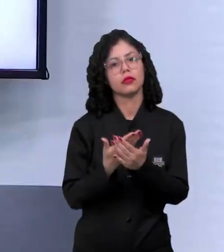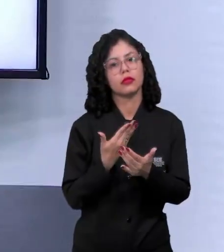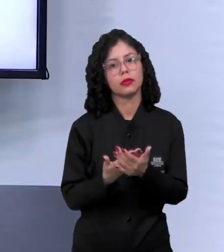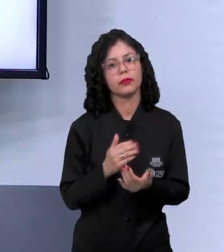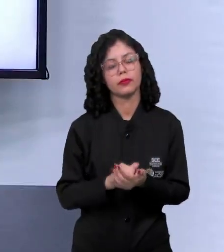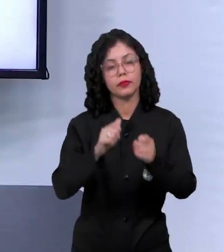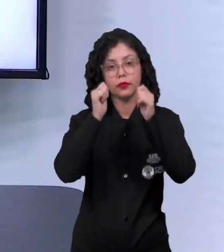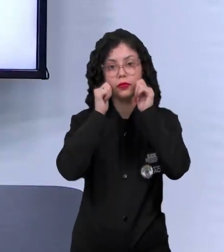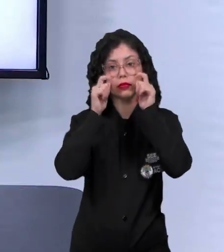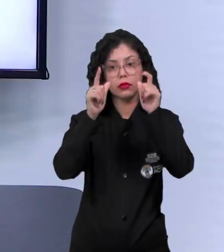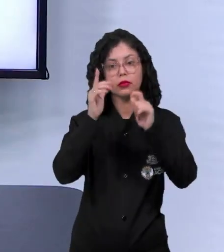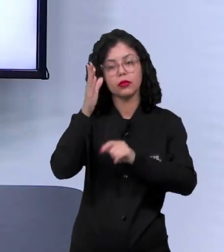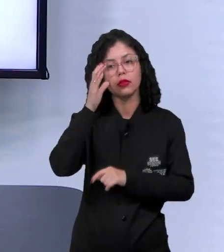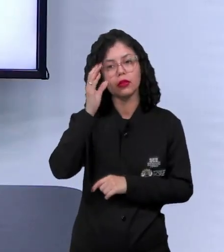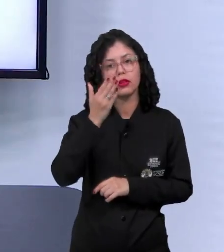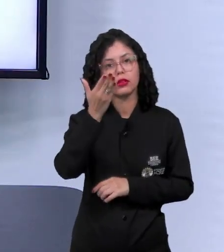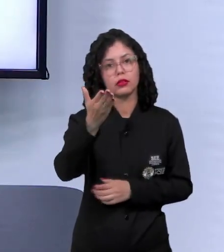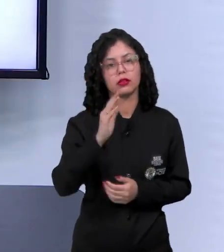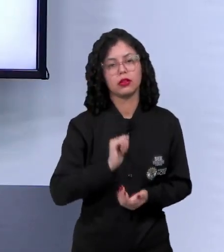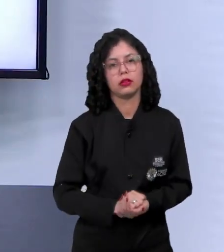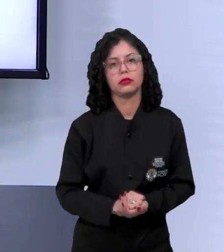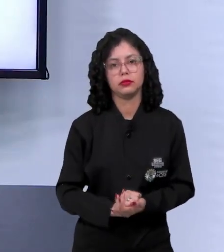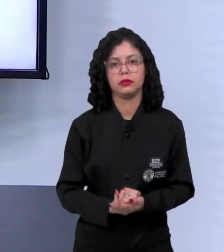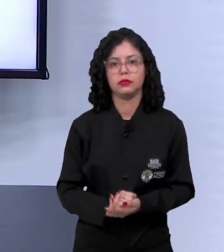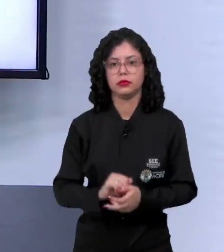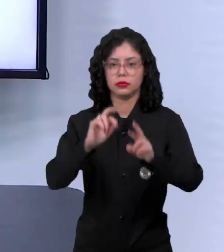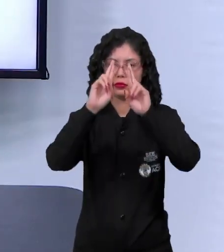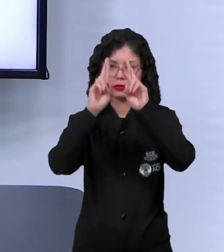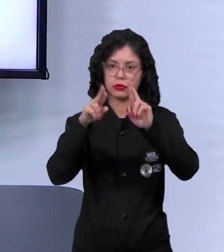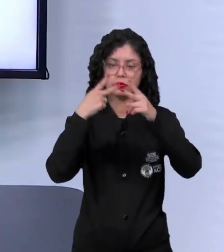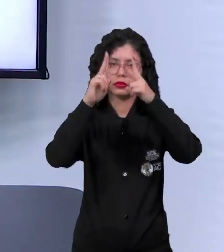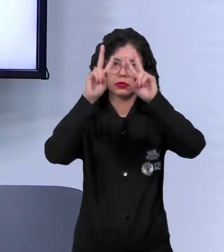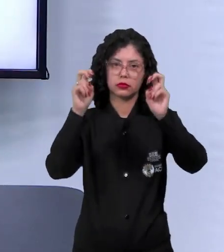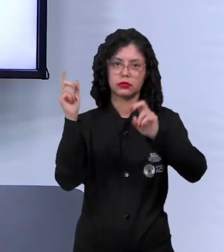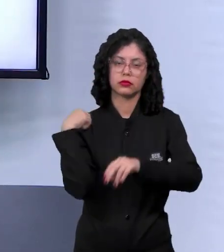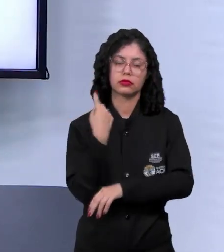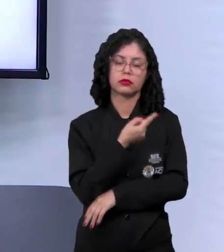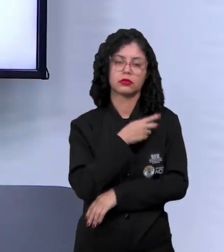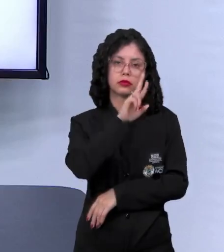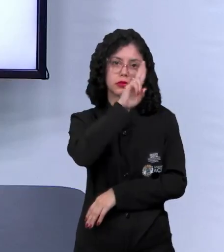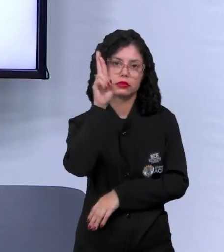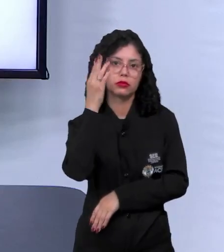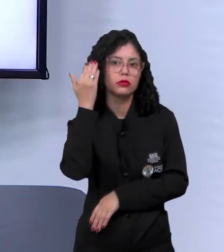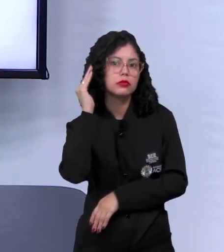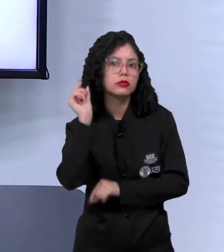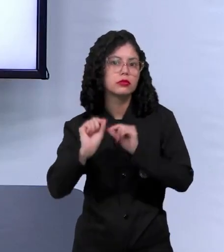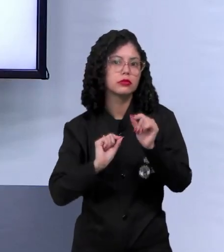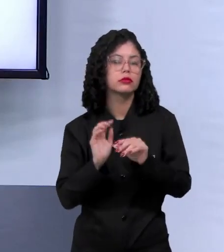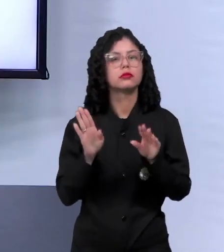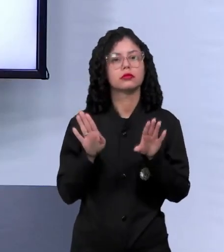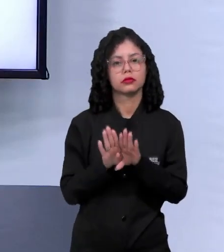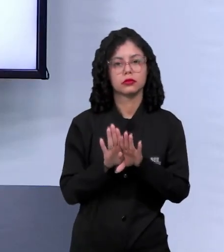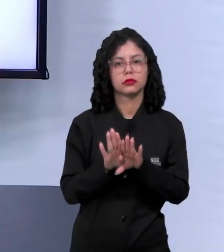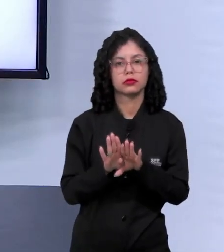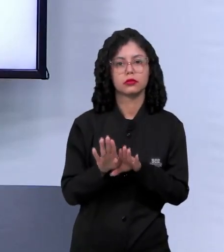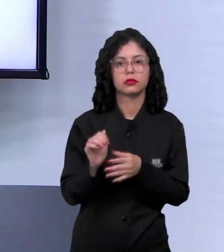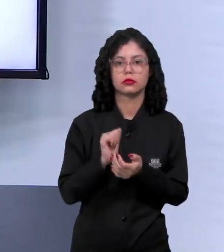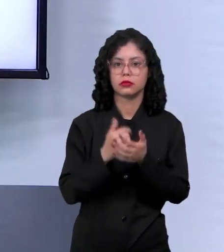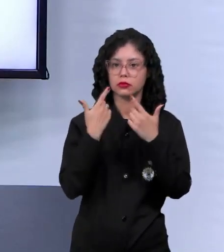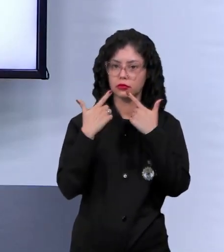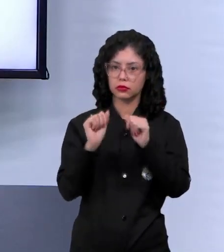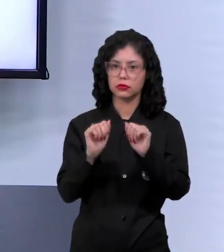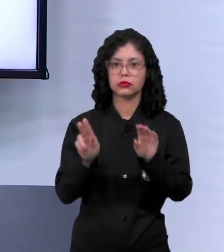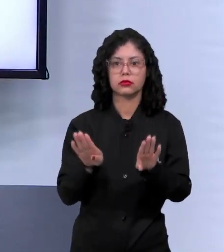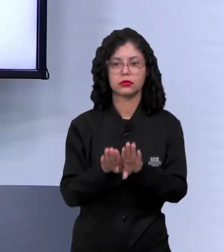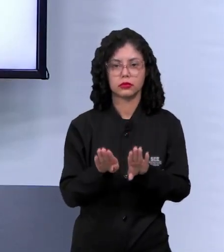É despertar essa curiosidade de vocês a respeito da nossa história e compreender isso também na área das